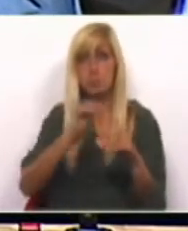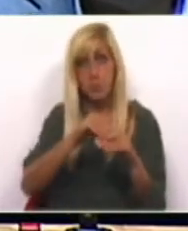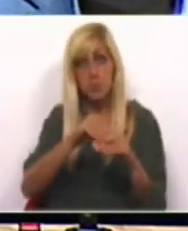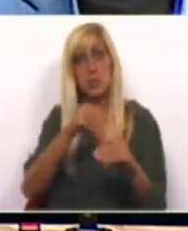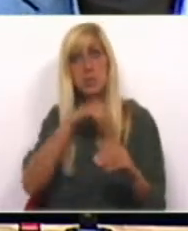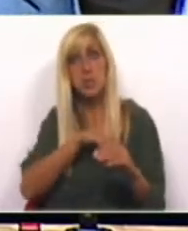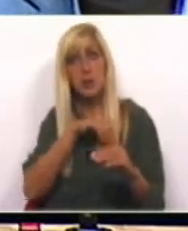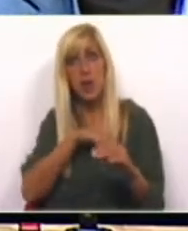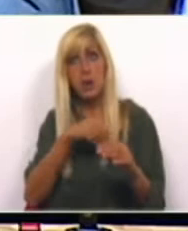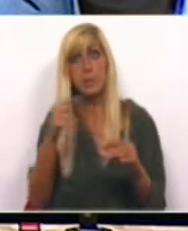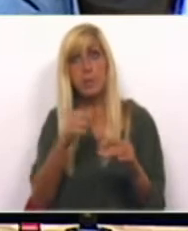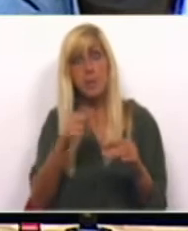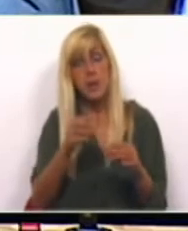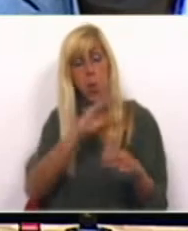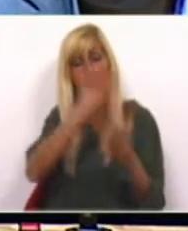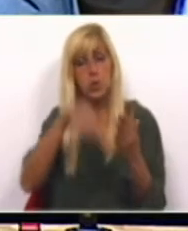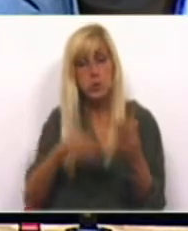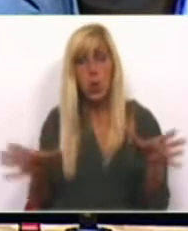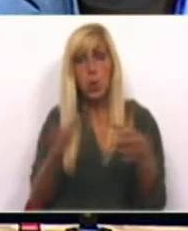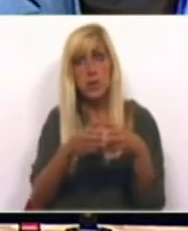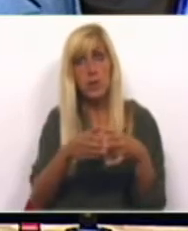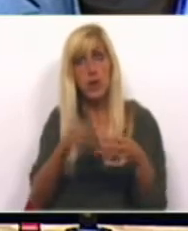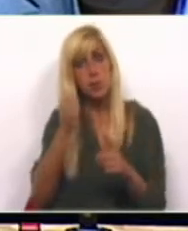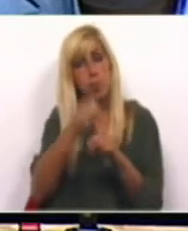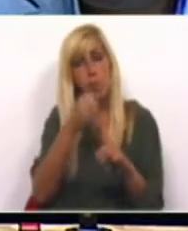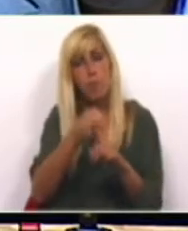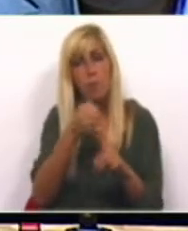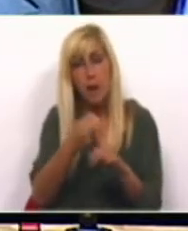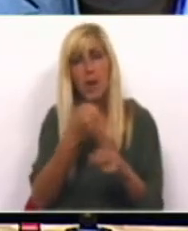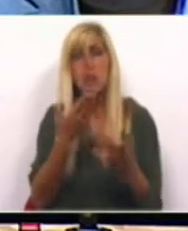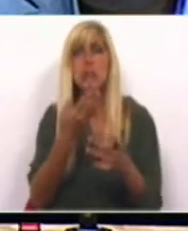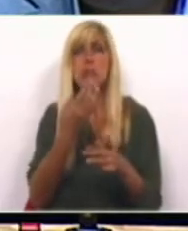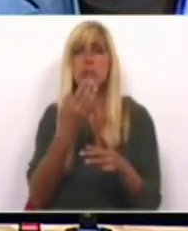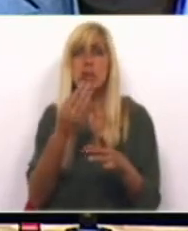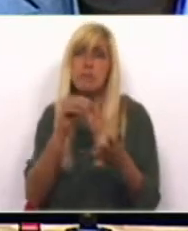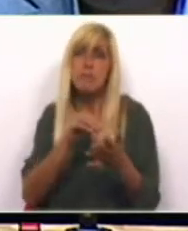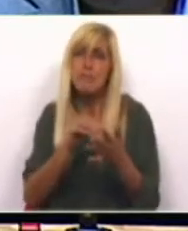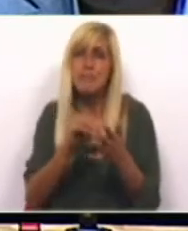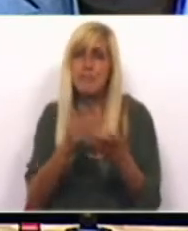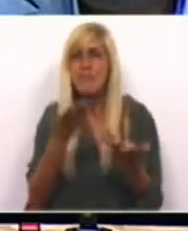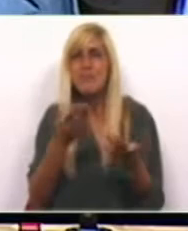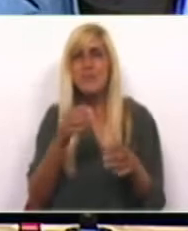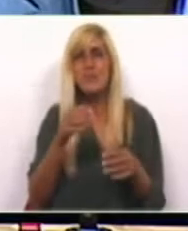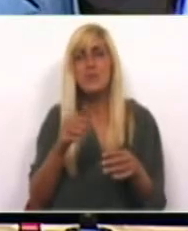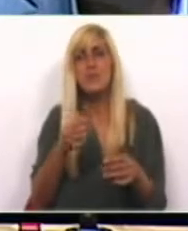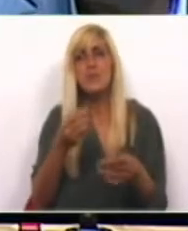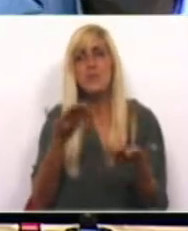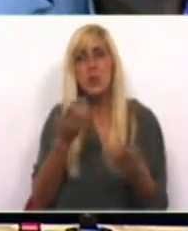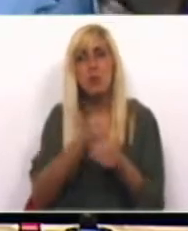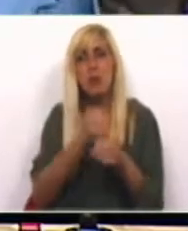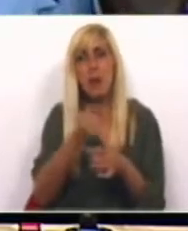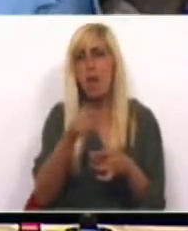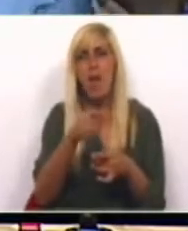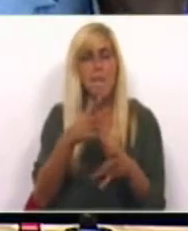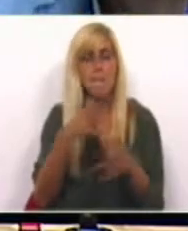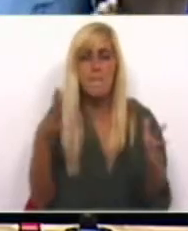da contratação coletiva e avançarmos no combate à precariedade. O emprego que tem sido criado nos últimos anos é um emprego que